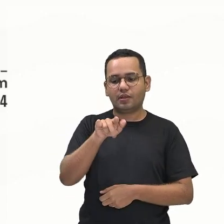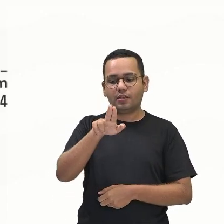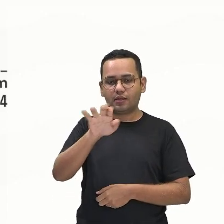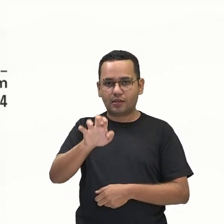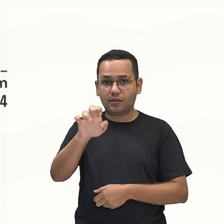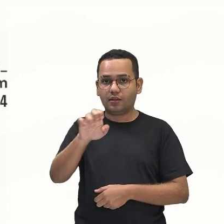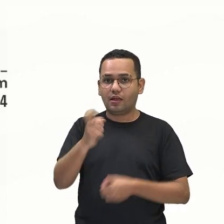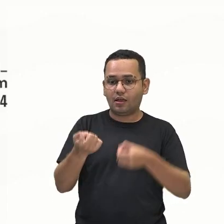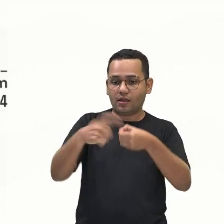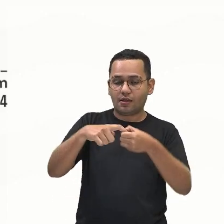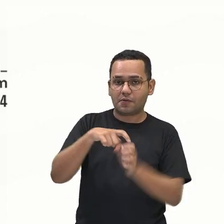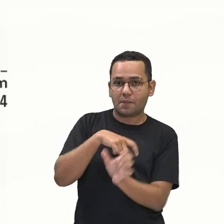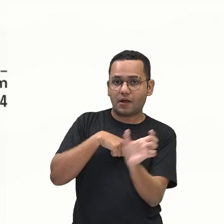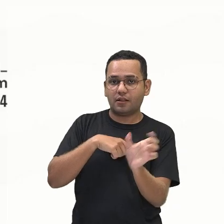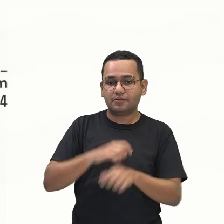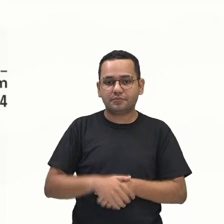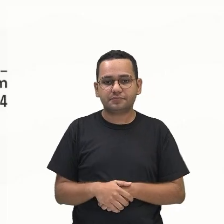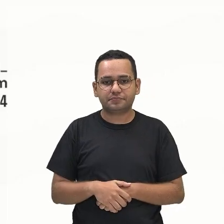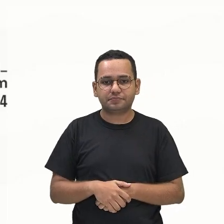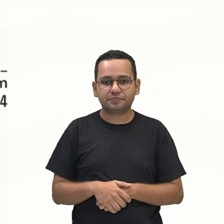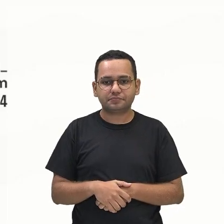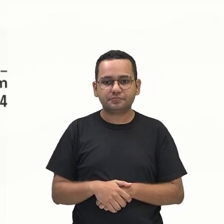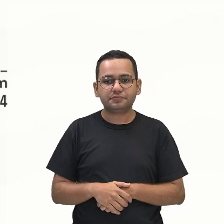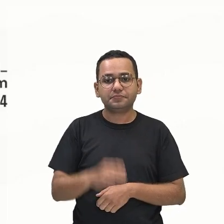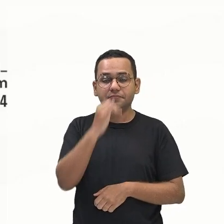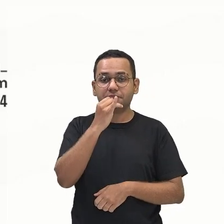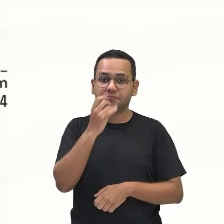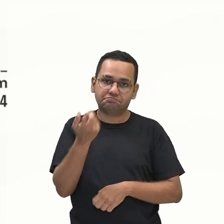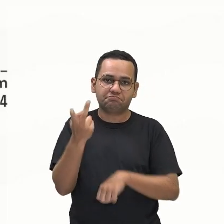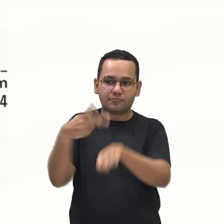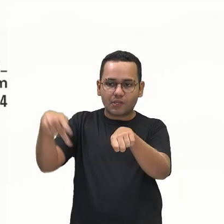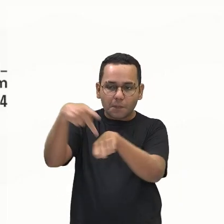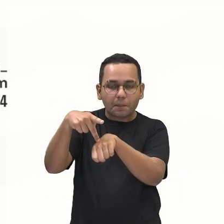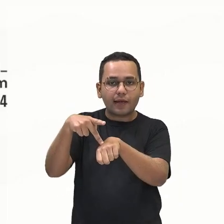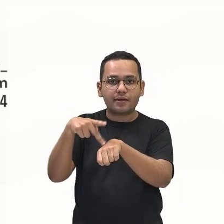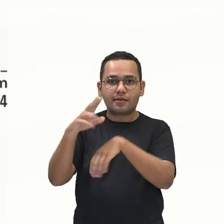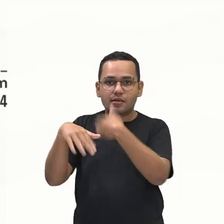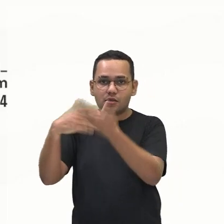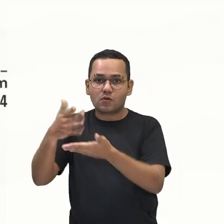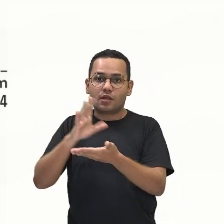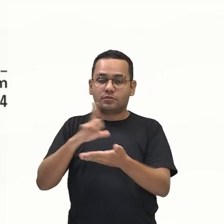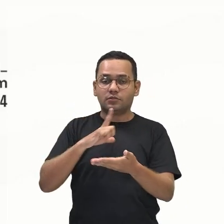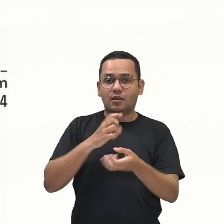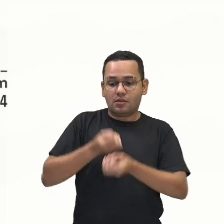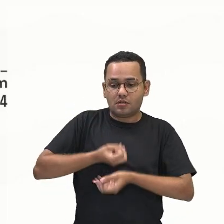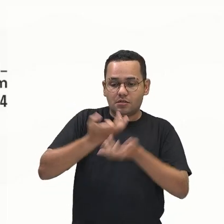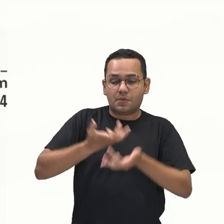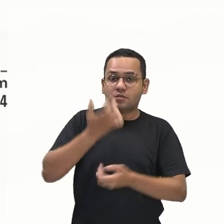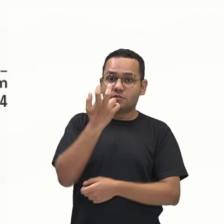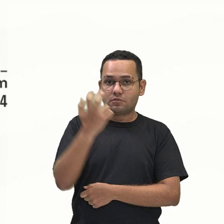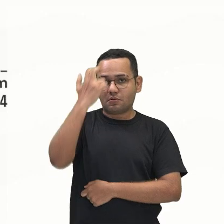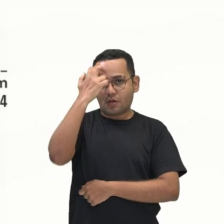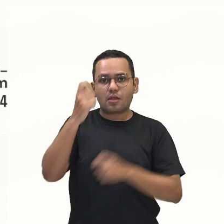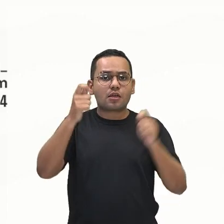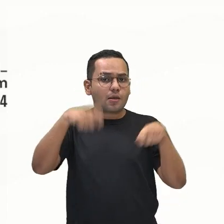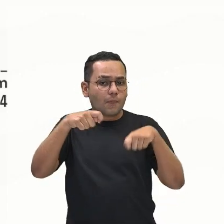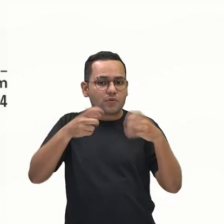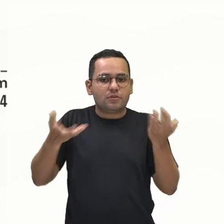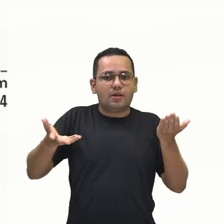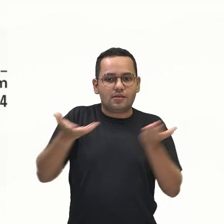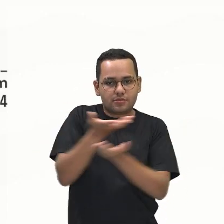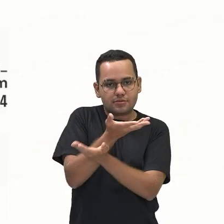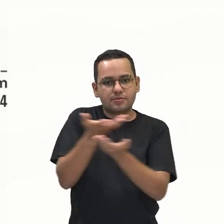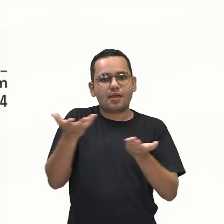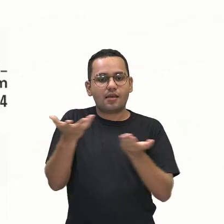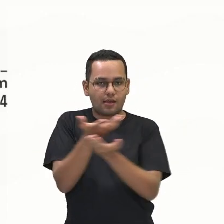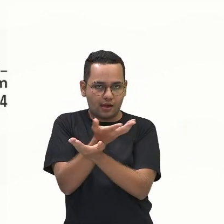antecedente. Olha, país rico em expressões culturais que podem dialogar com esse